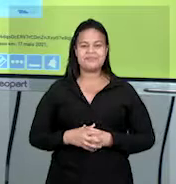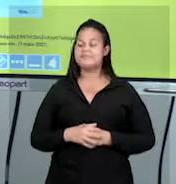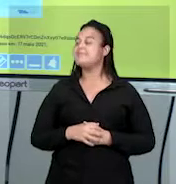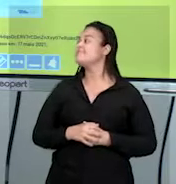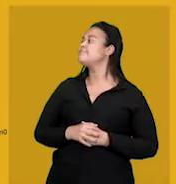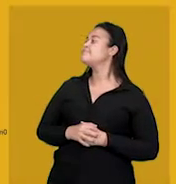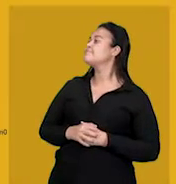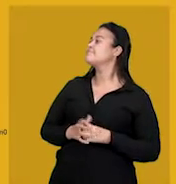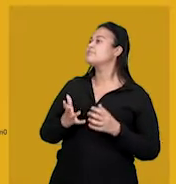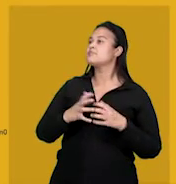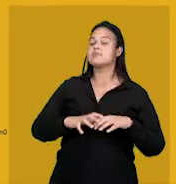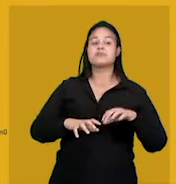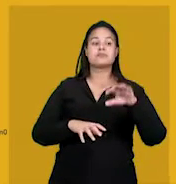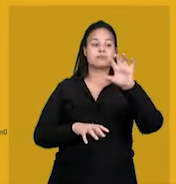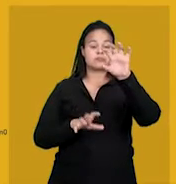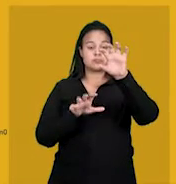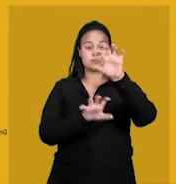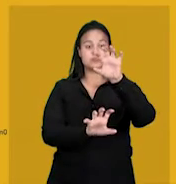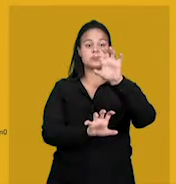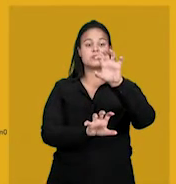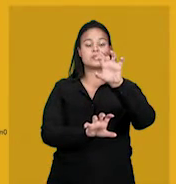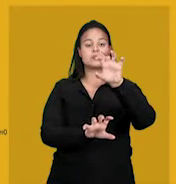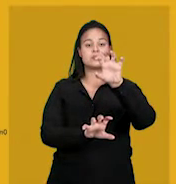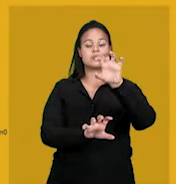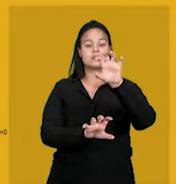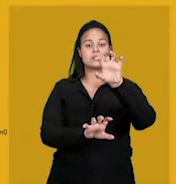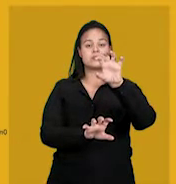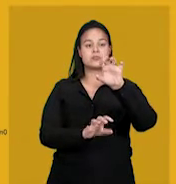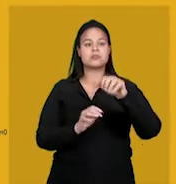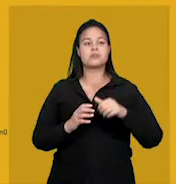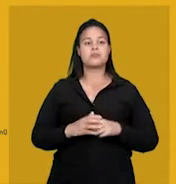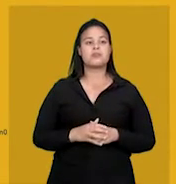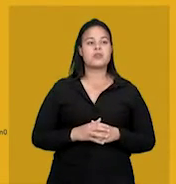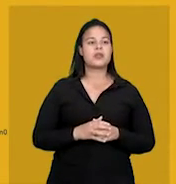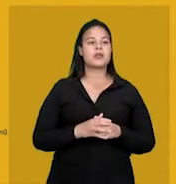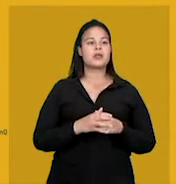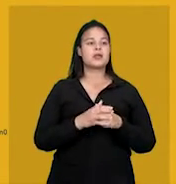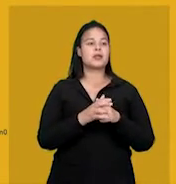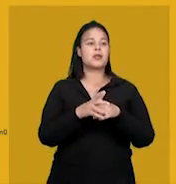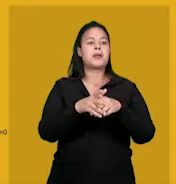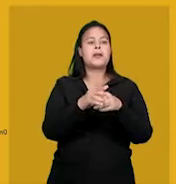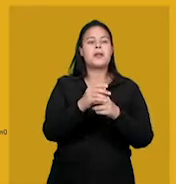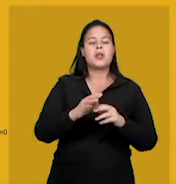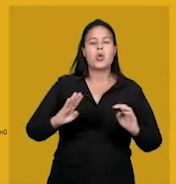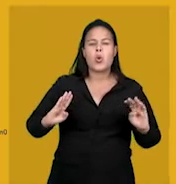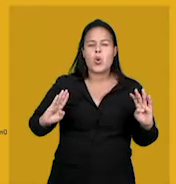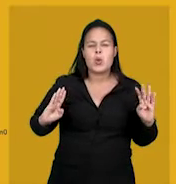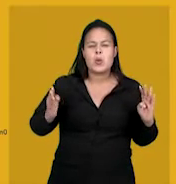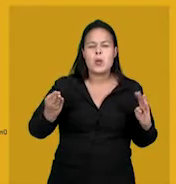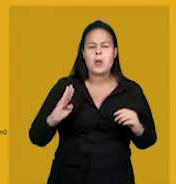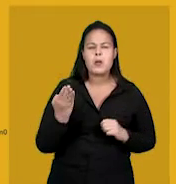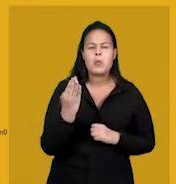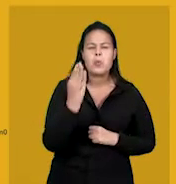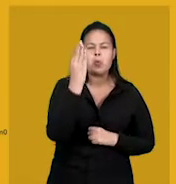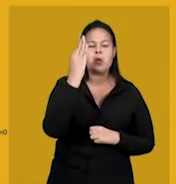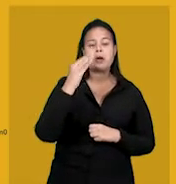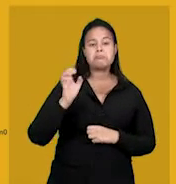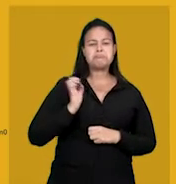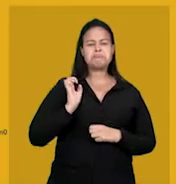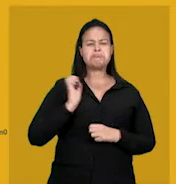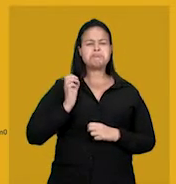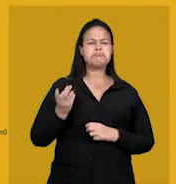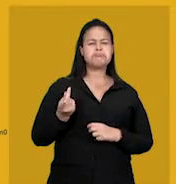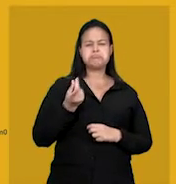os dois mapas, no primeiro mostra os bilionários que existem no mundo e no segundo mostra a pobreza absoluta no